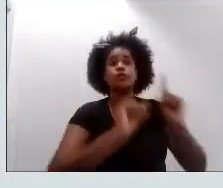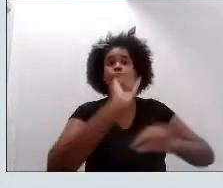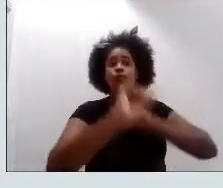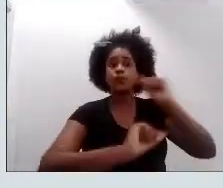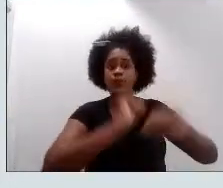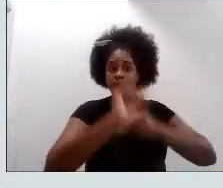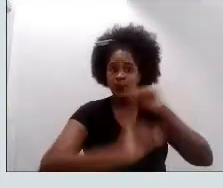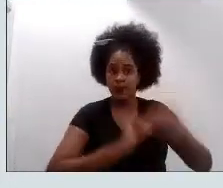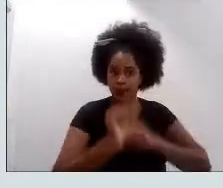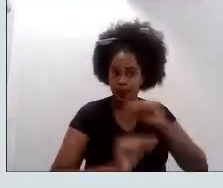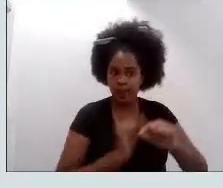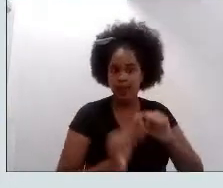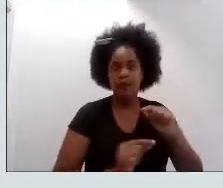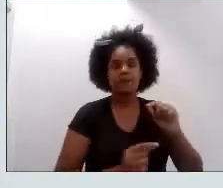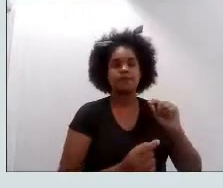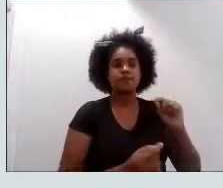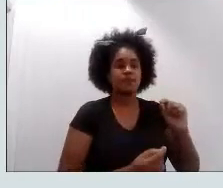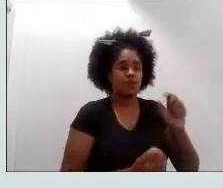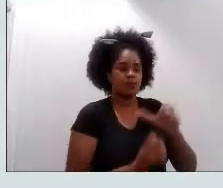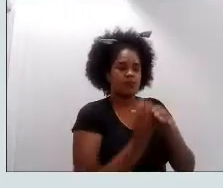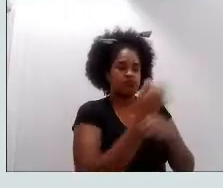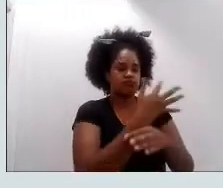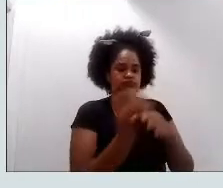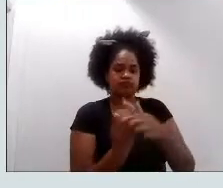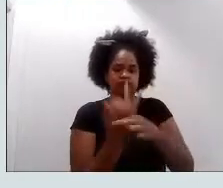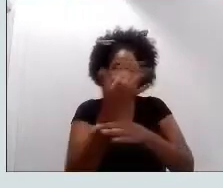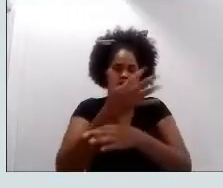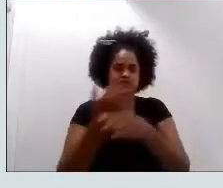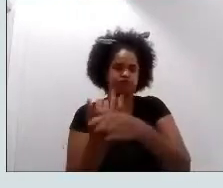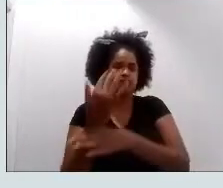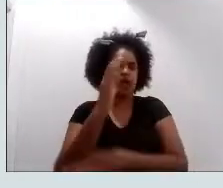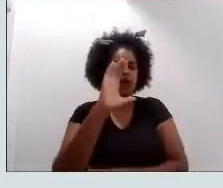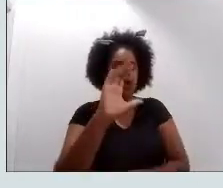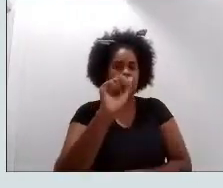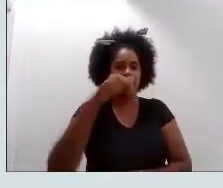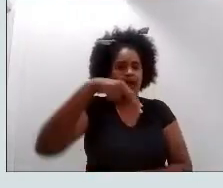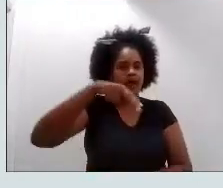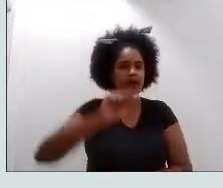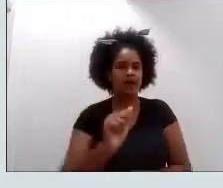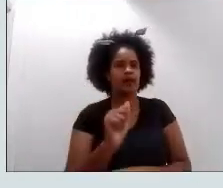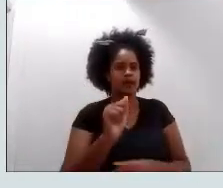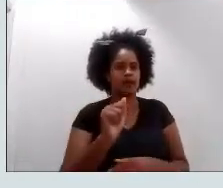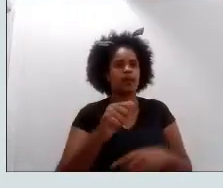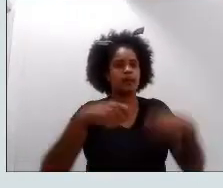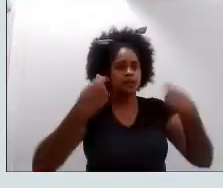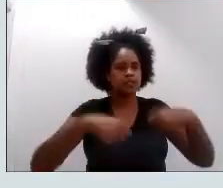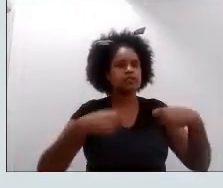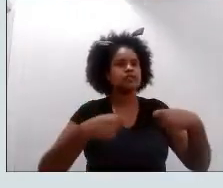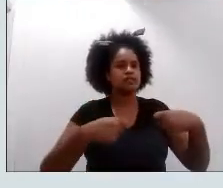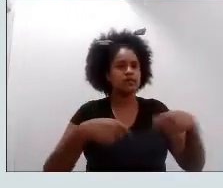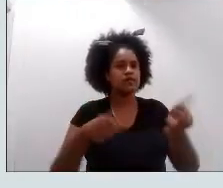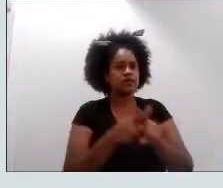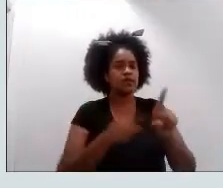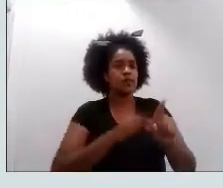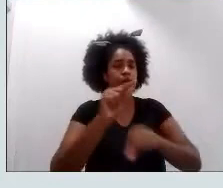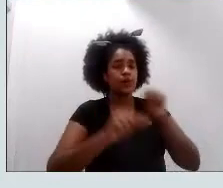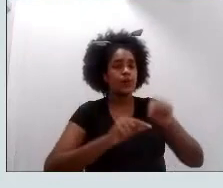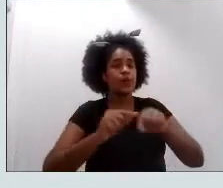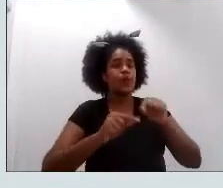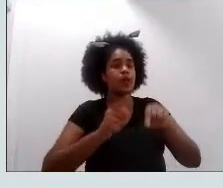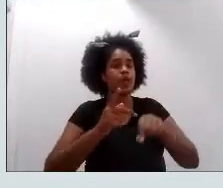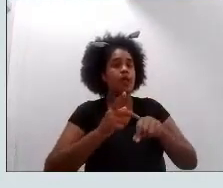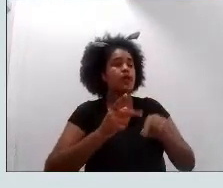de cana-de-açúcar, que eles também tinham que incentivar. Eles tinham que promover diversas expedições para